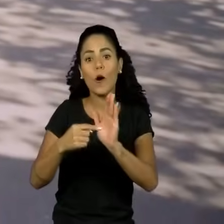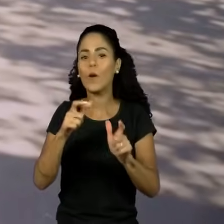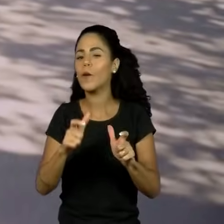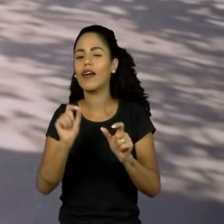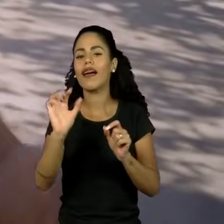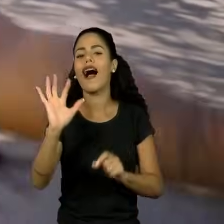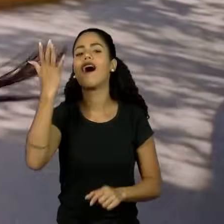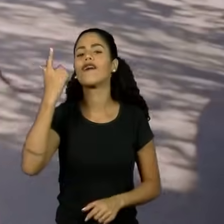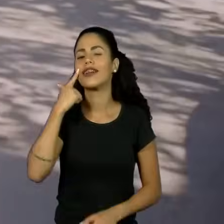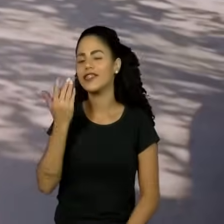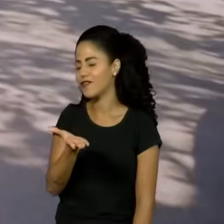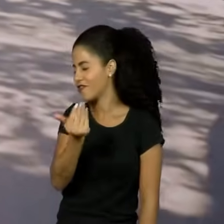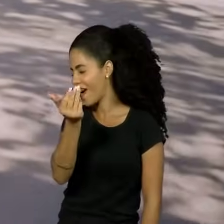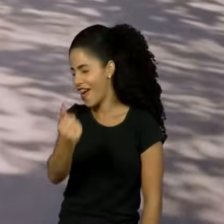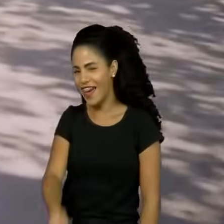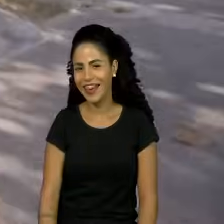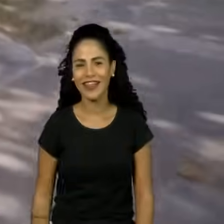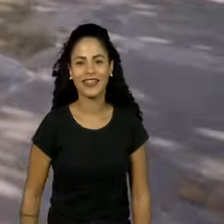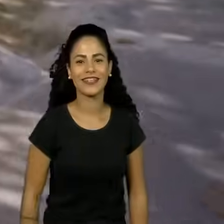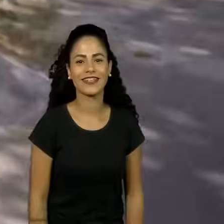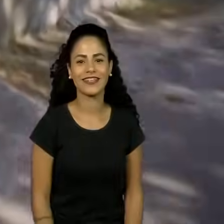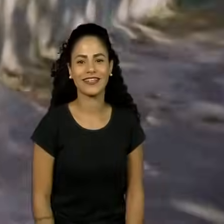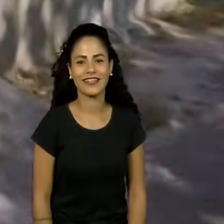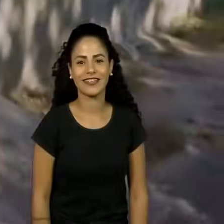magia acontece. Vem comigo.